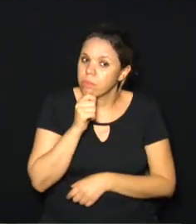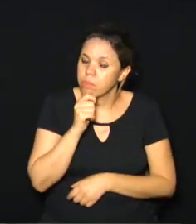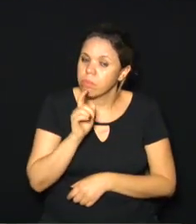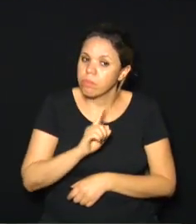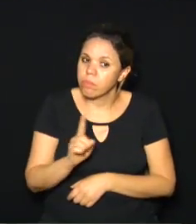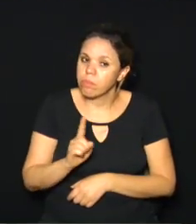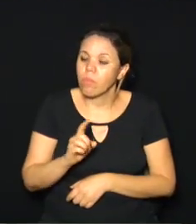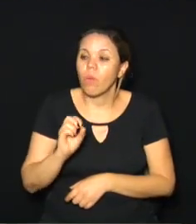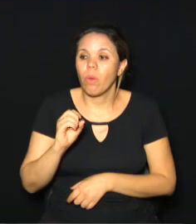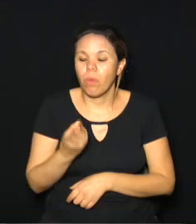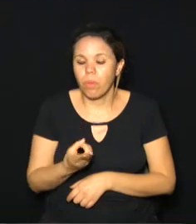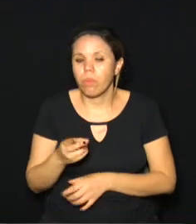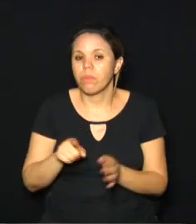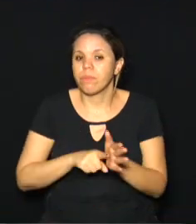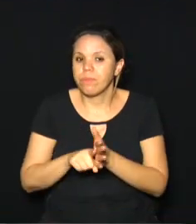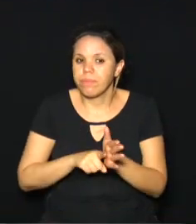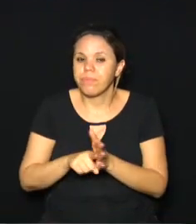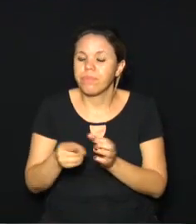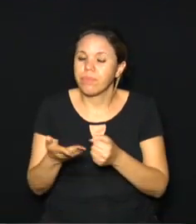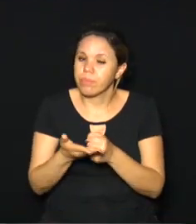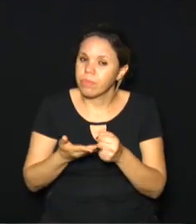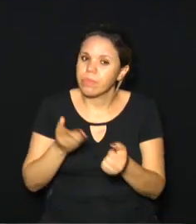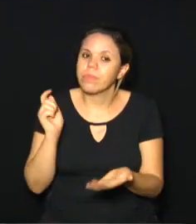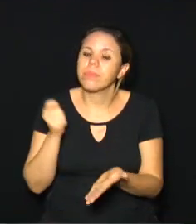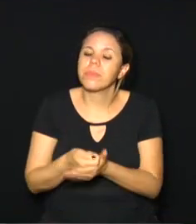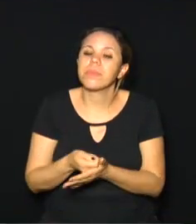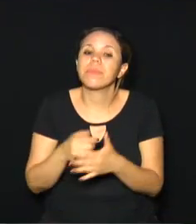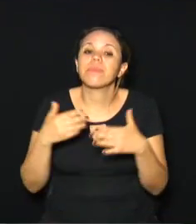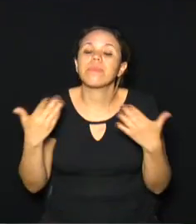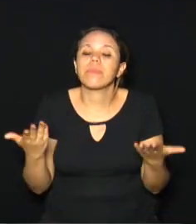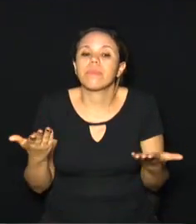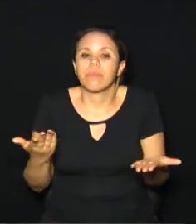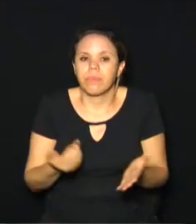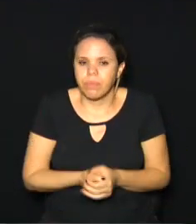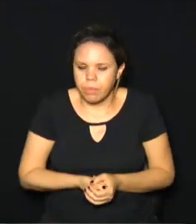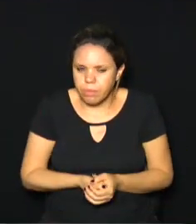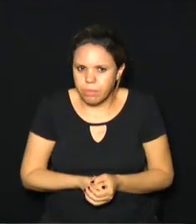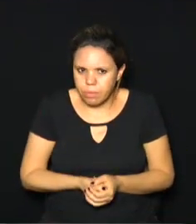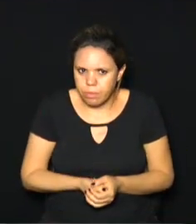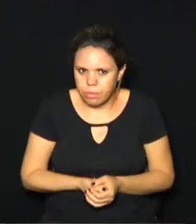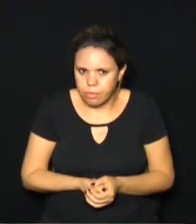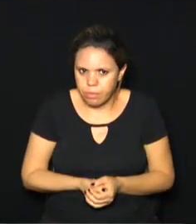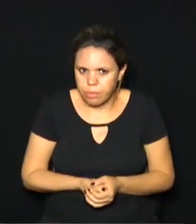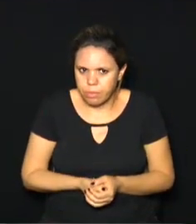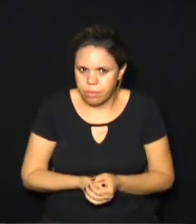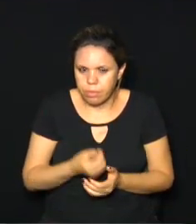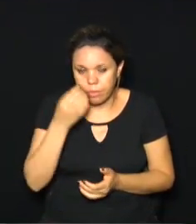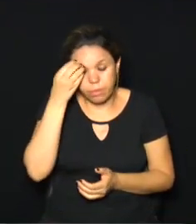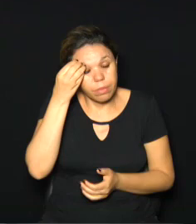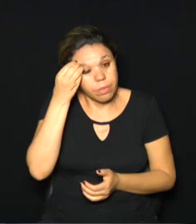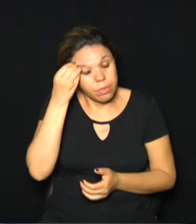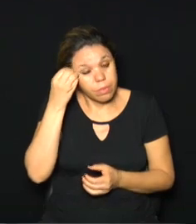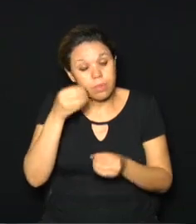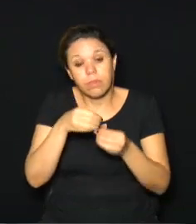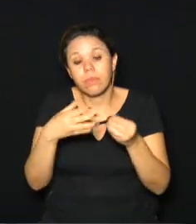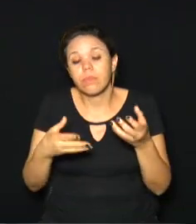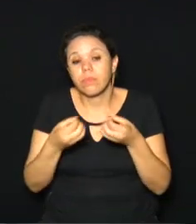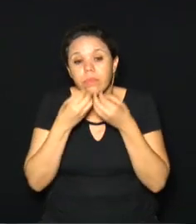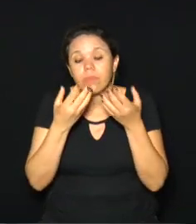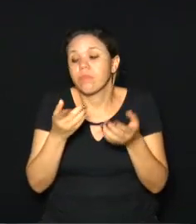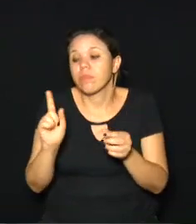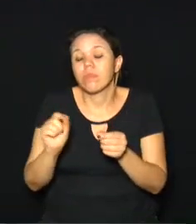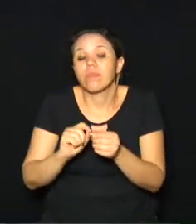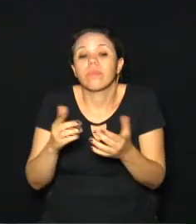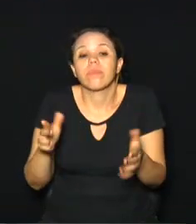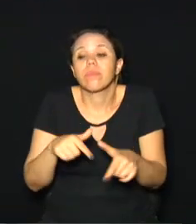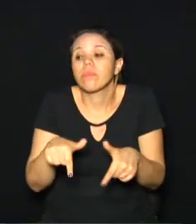a apuração de uma média para pagamento, né? Porque qual que seria a argumentação? Mas não está fazendo mais. Não está fazendo mais